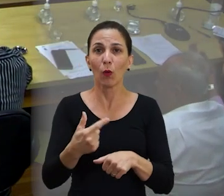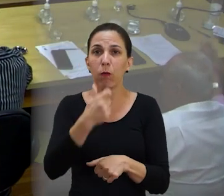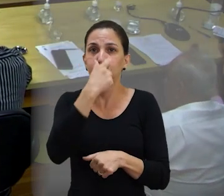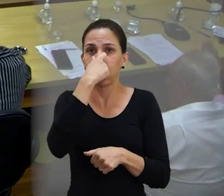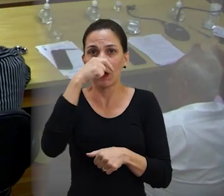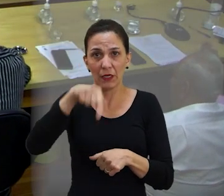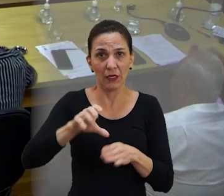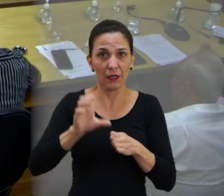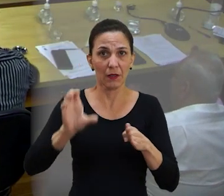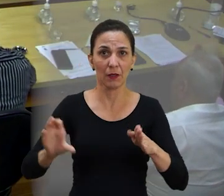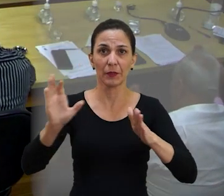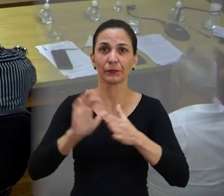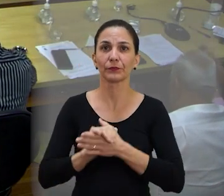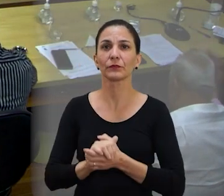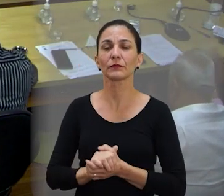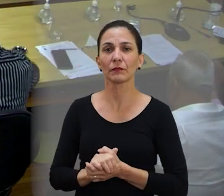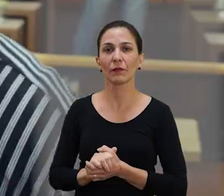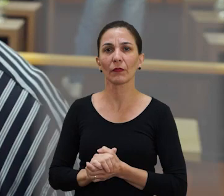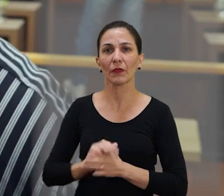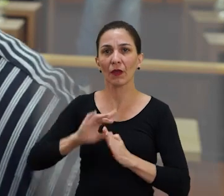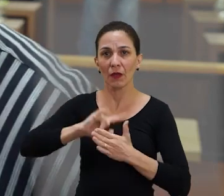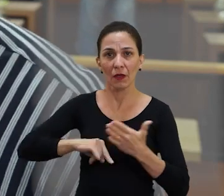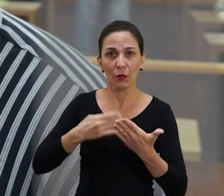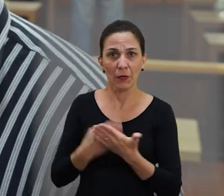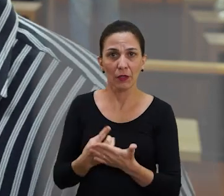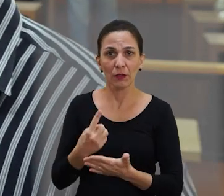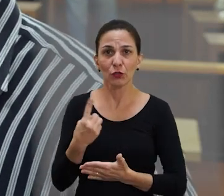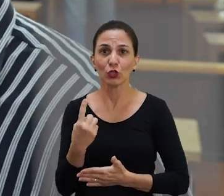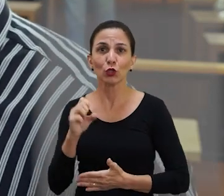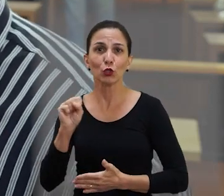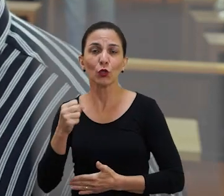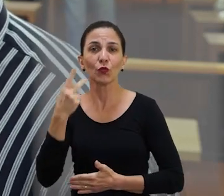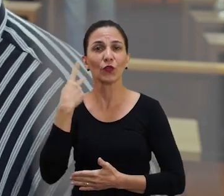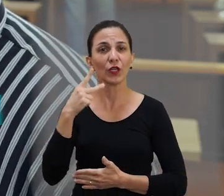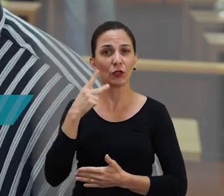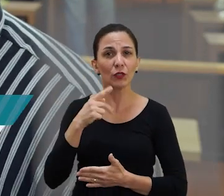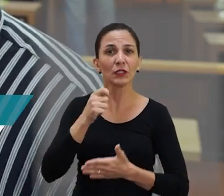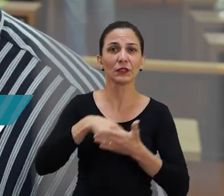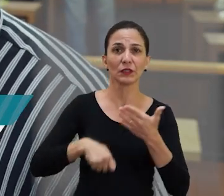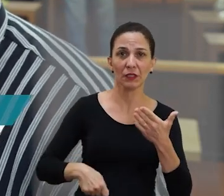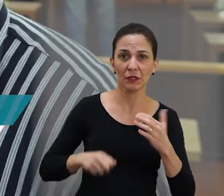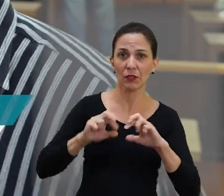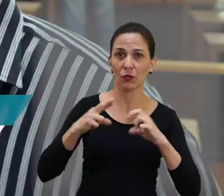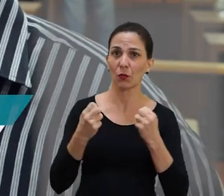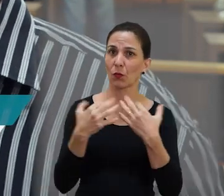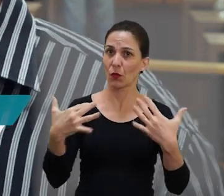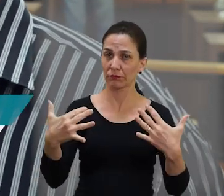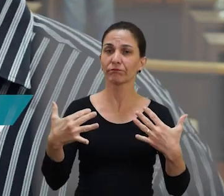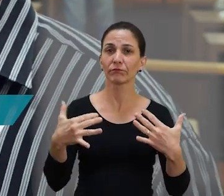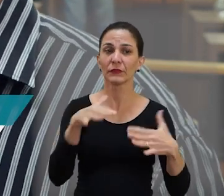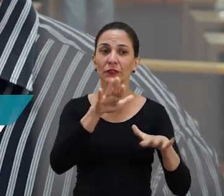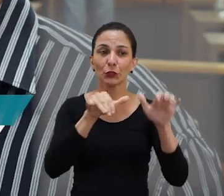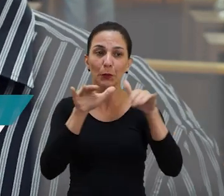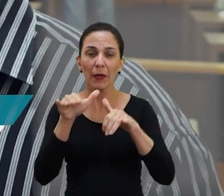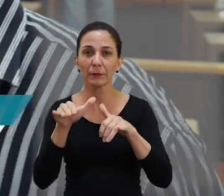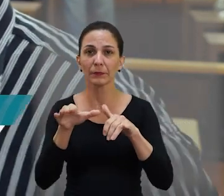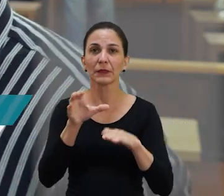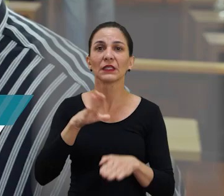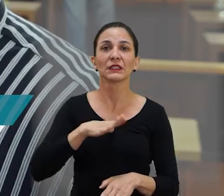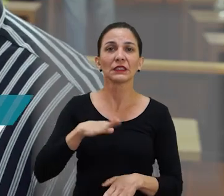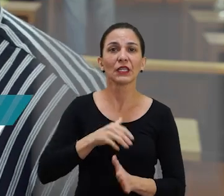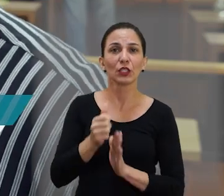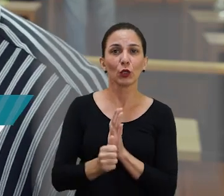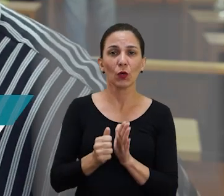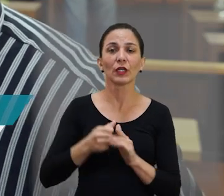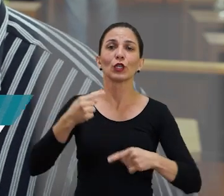plenário e no plenário da Câmara Municipal foi o requerimento assinado pelos 18 vereadores que convocaram a audiência aqui para chamar o